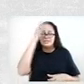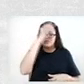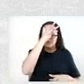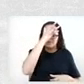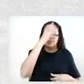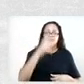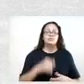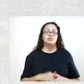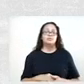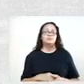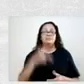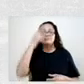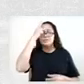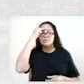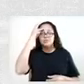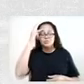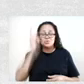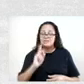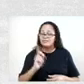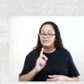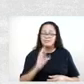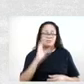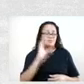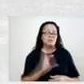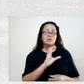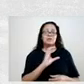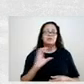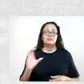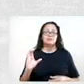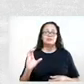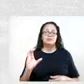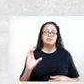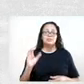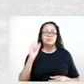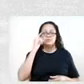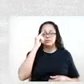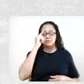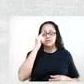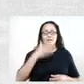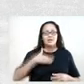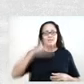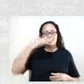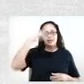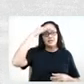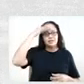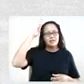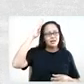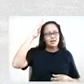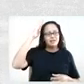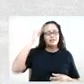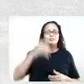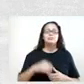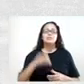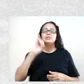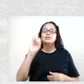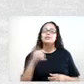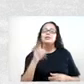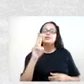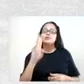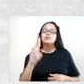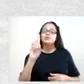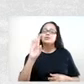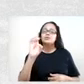Estrangeiros, especialmente não cristãos, então quando pensa nisso, a gente pensa em árabes na Espanha, né, e judeus